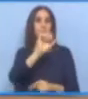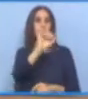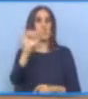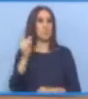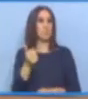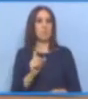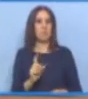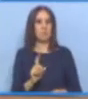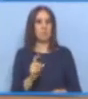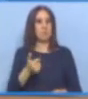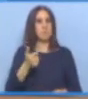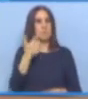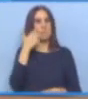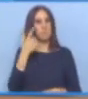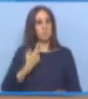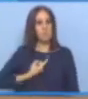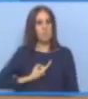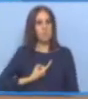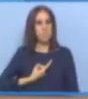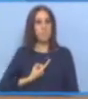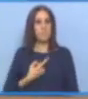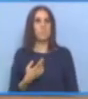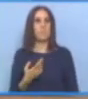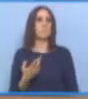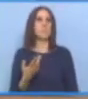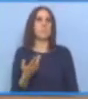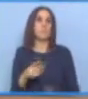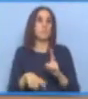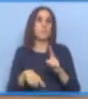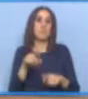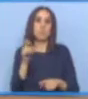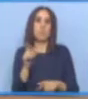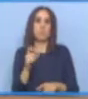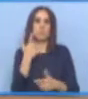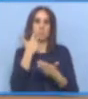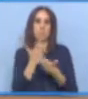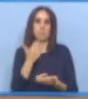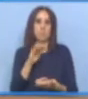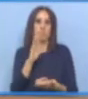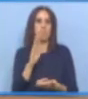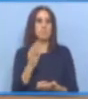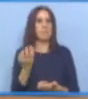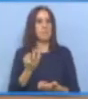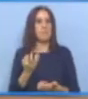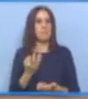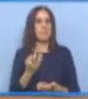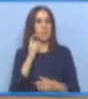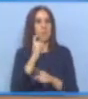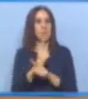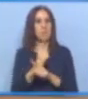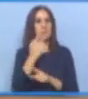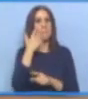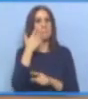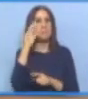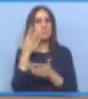países, principalmente na questão das migrações forçadas. E nos refugiados, isto ainda é mais premente, mas mesmo nos migrantes